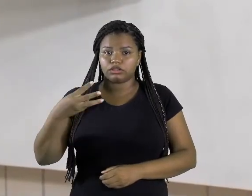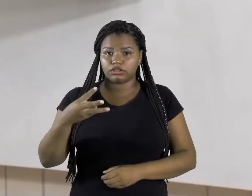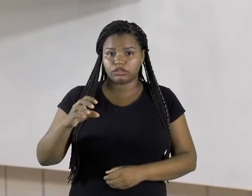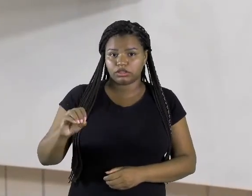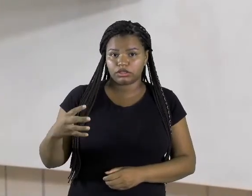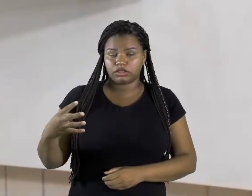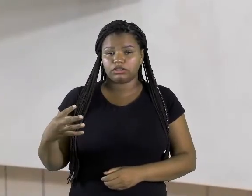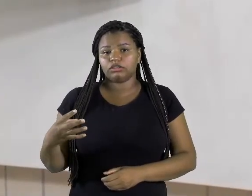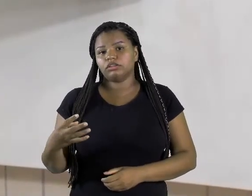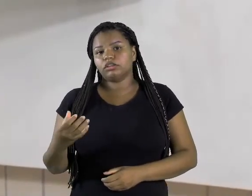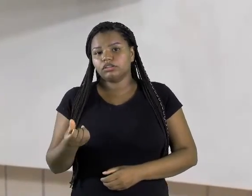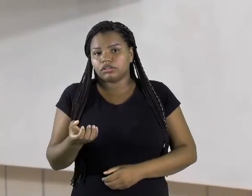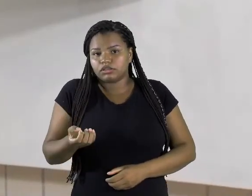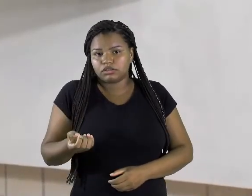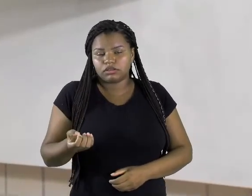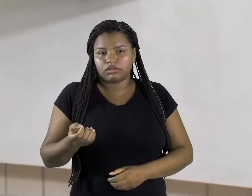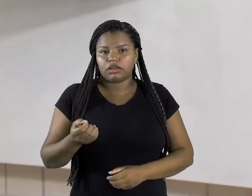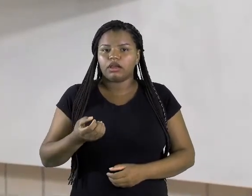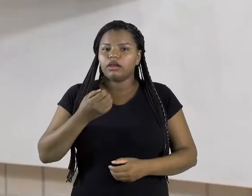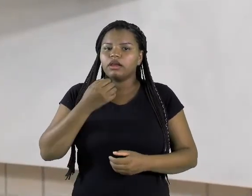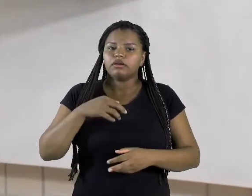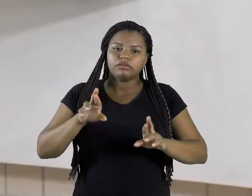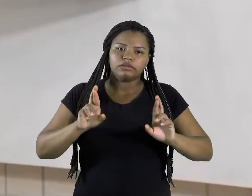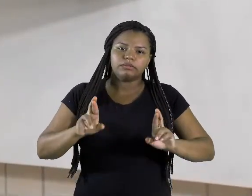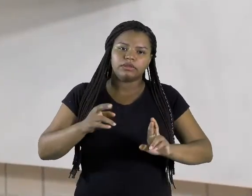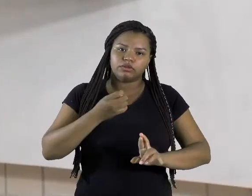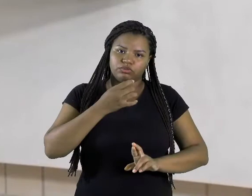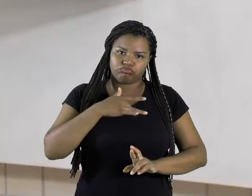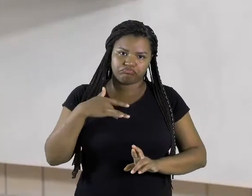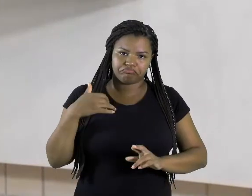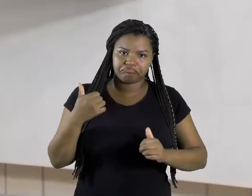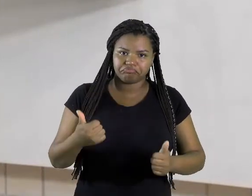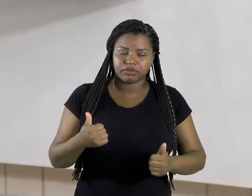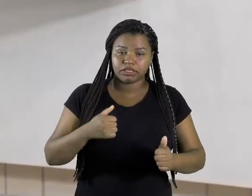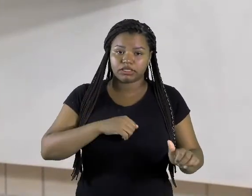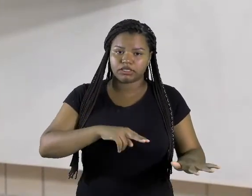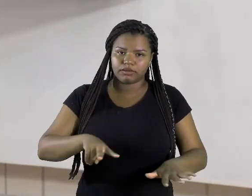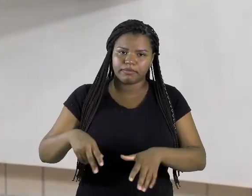Espero que esteja tudo bem com vocês e tenham uma excelente semana. Obrigado.